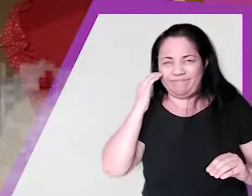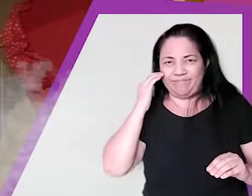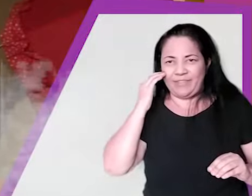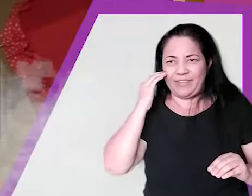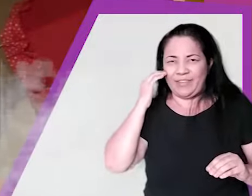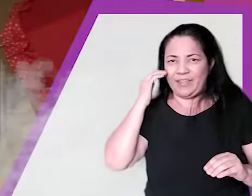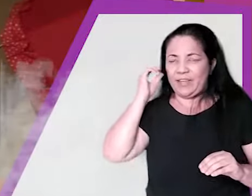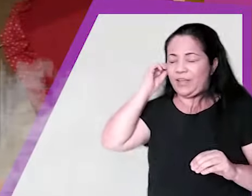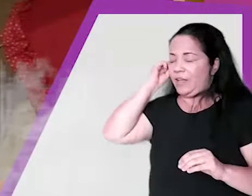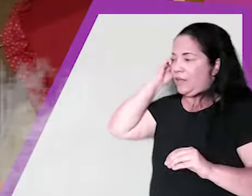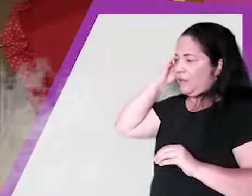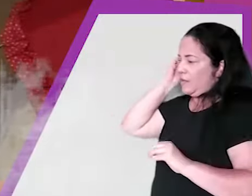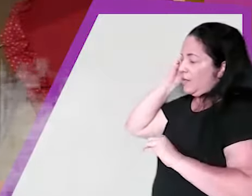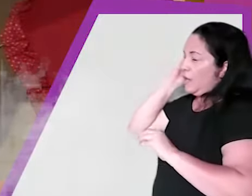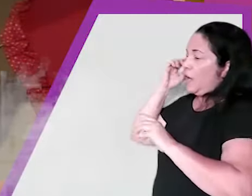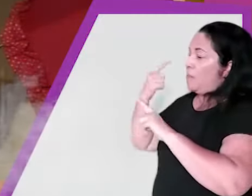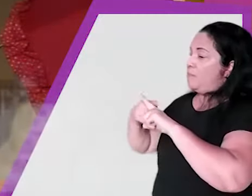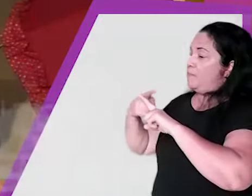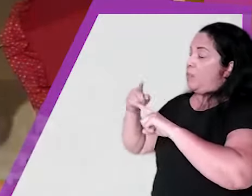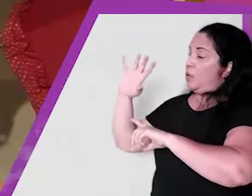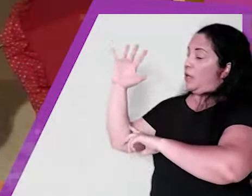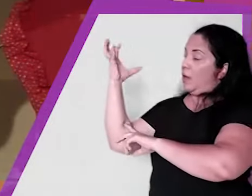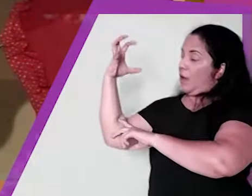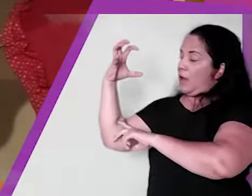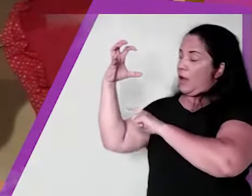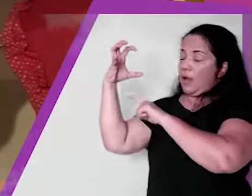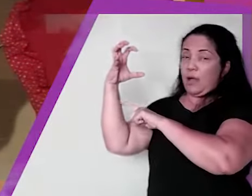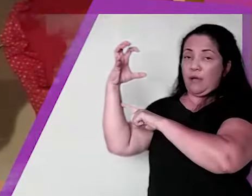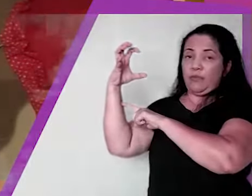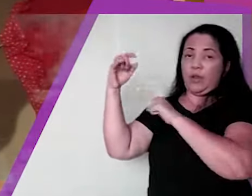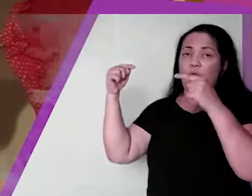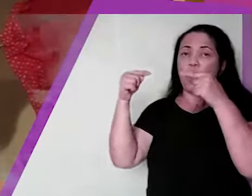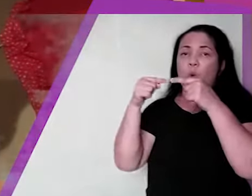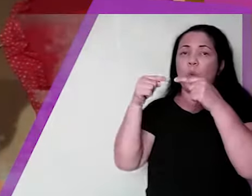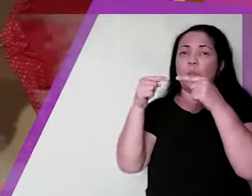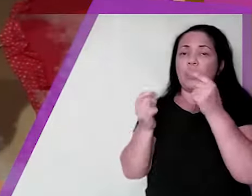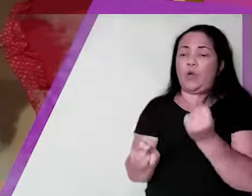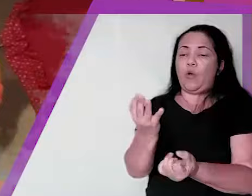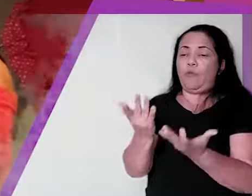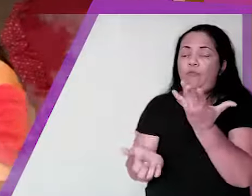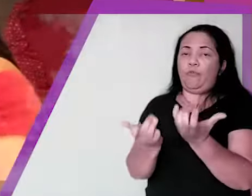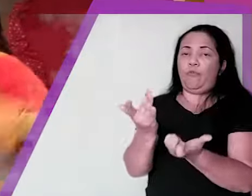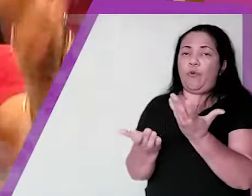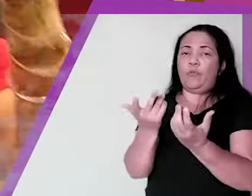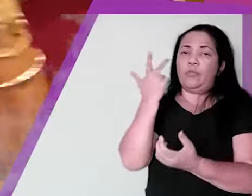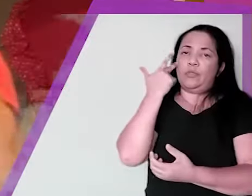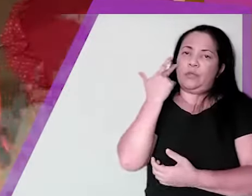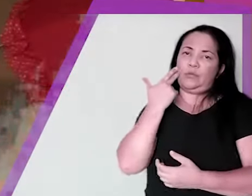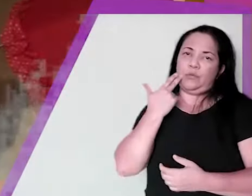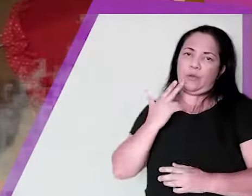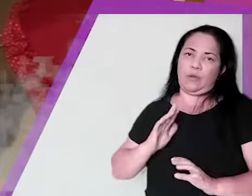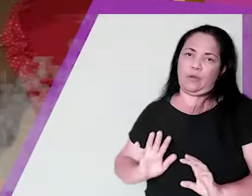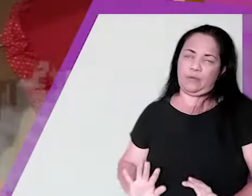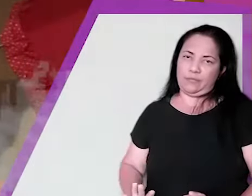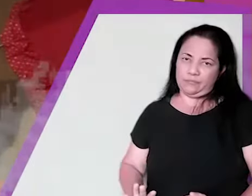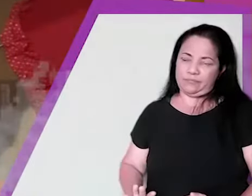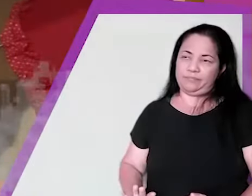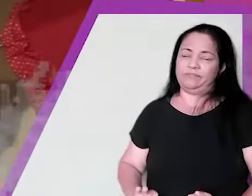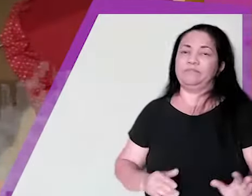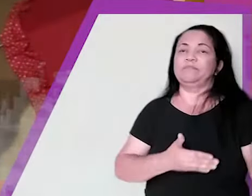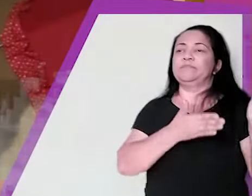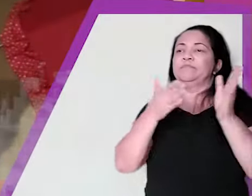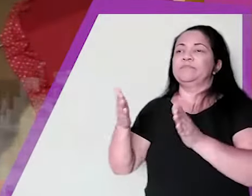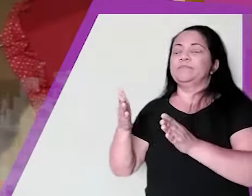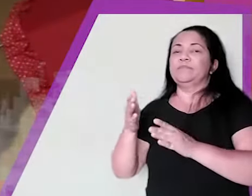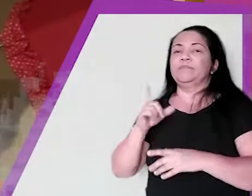proposital humana, muitas vezes, aquela árvore que resiste a uma lambida do fogo a cada